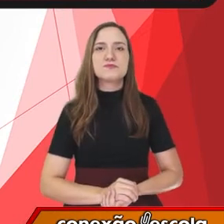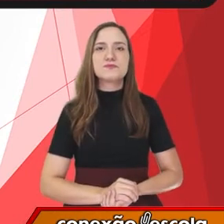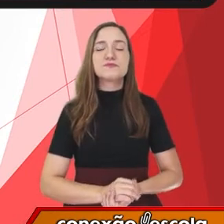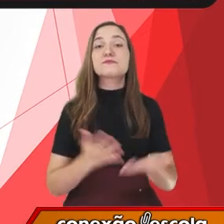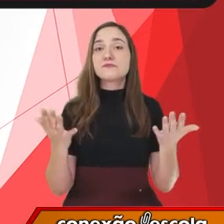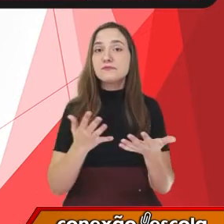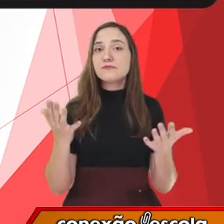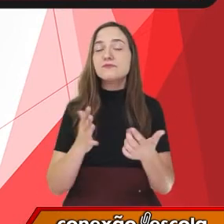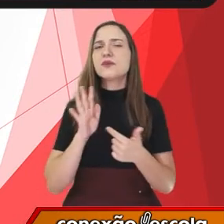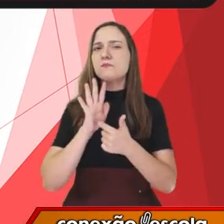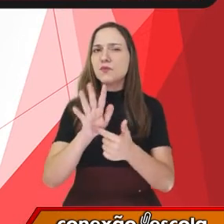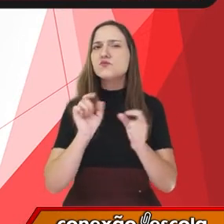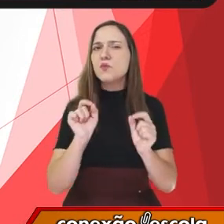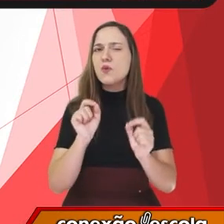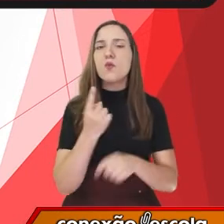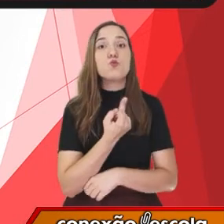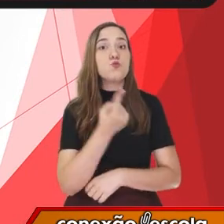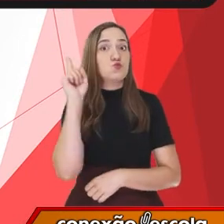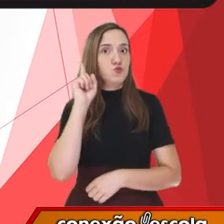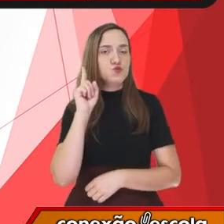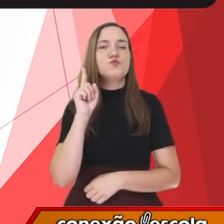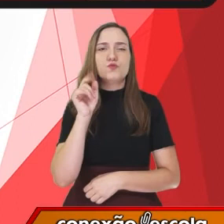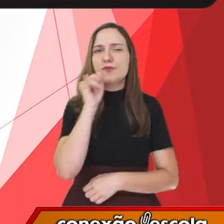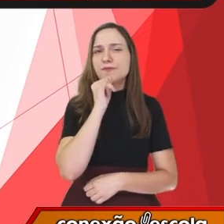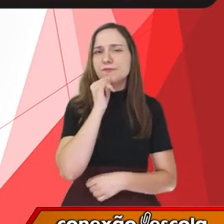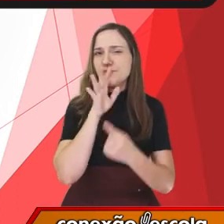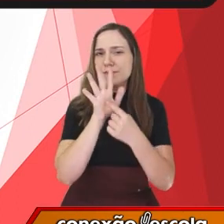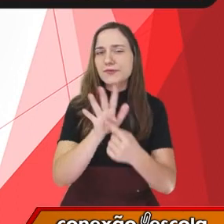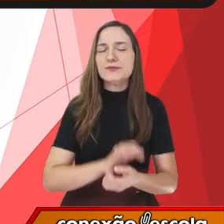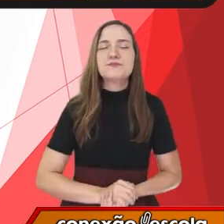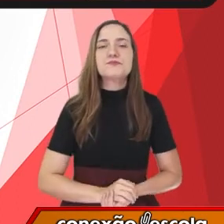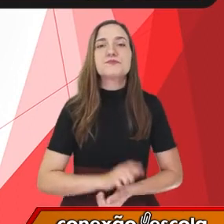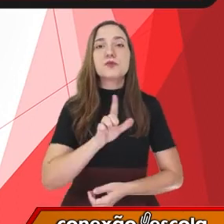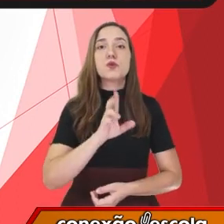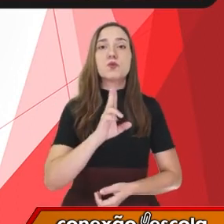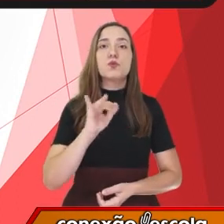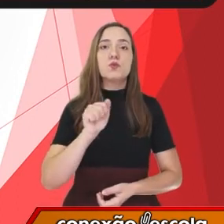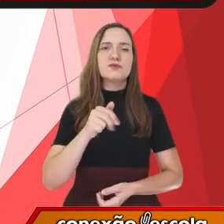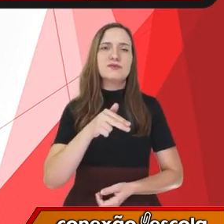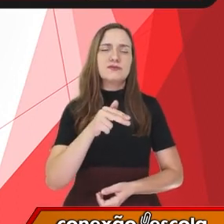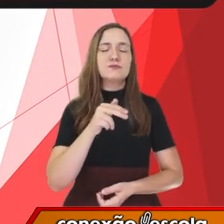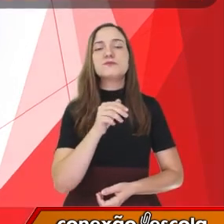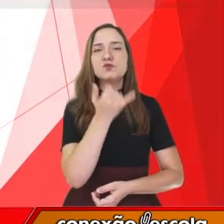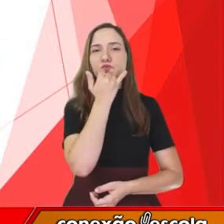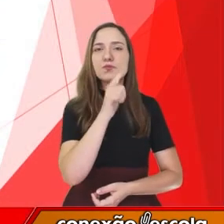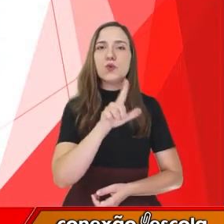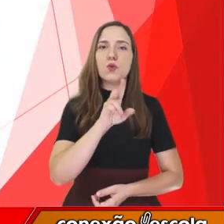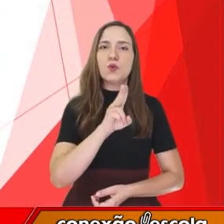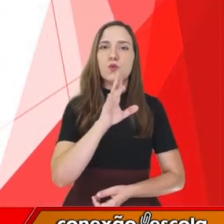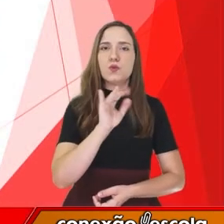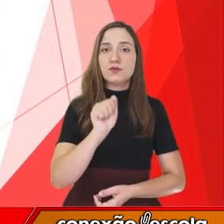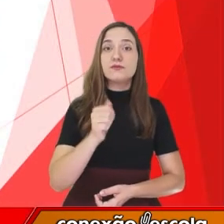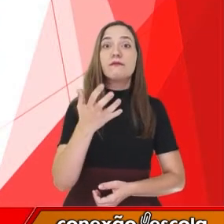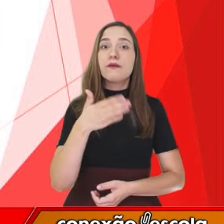Vamos agora para uma última situação problema. A Lúcia, ela quer ir à praia e observou